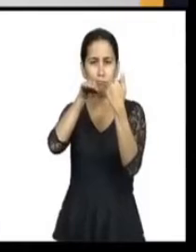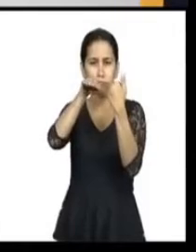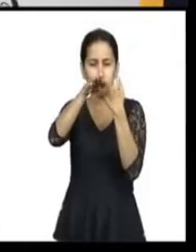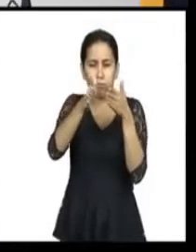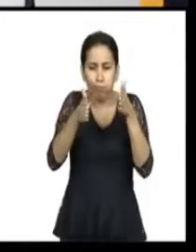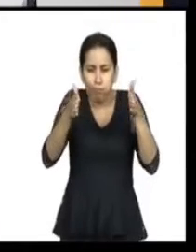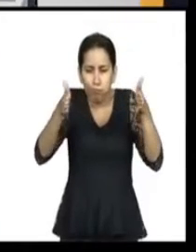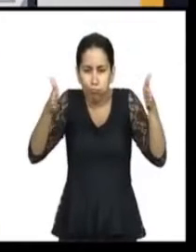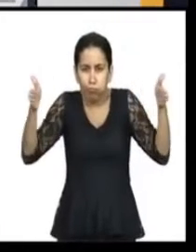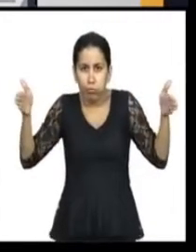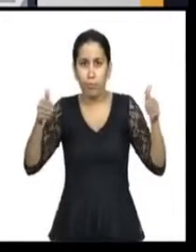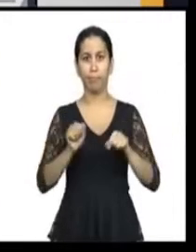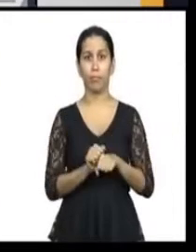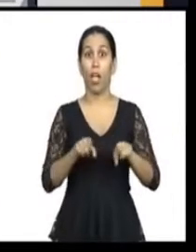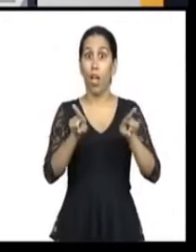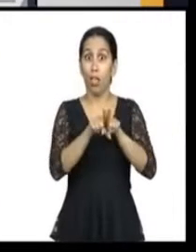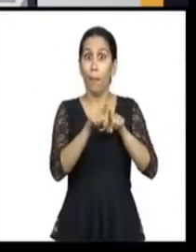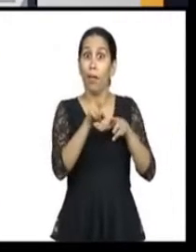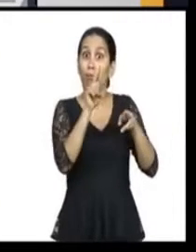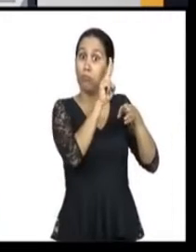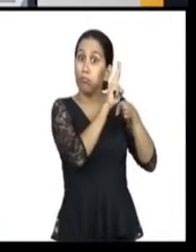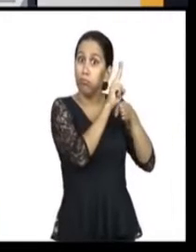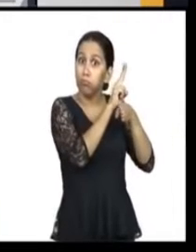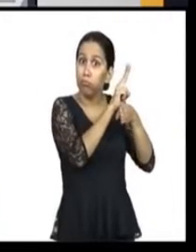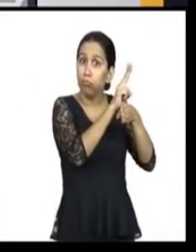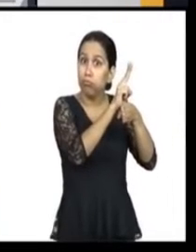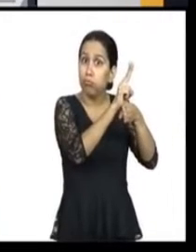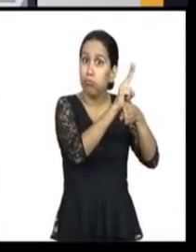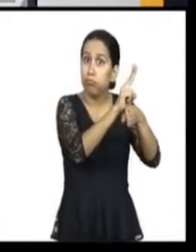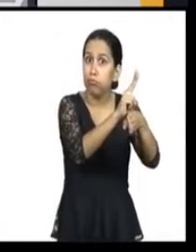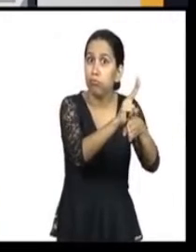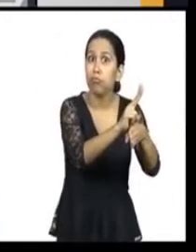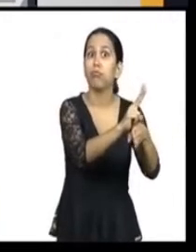a altura das leiras de proteção contra a queda.